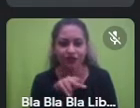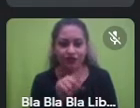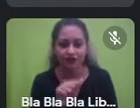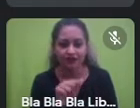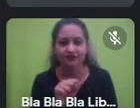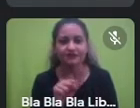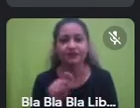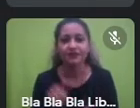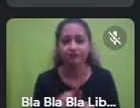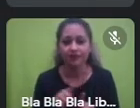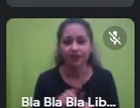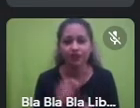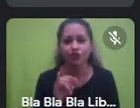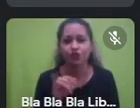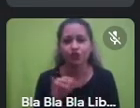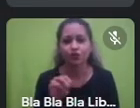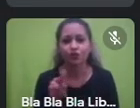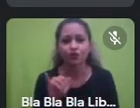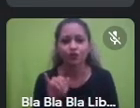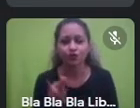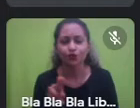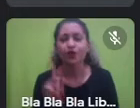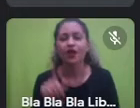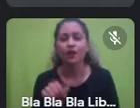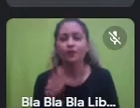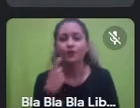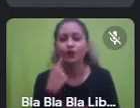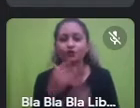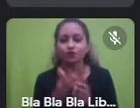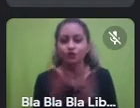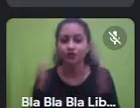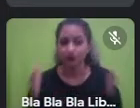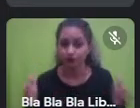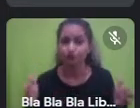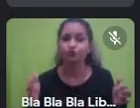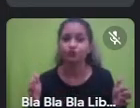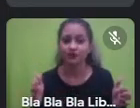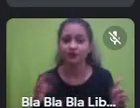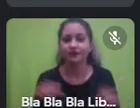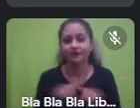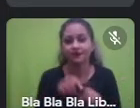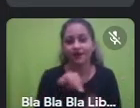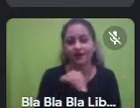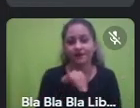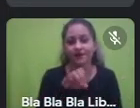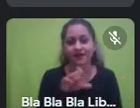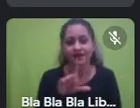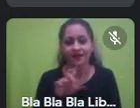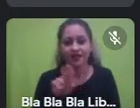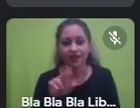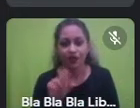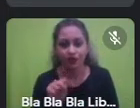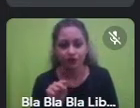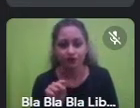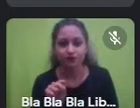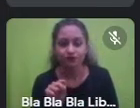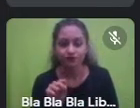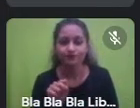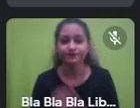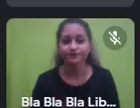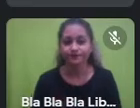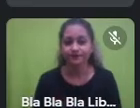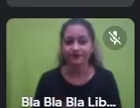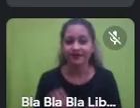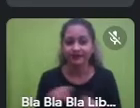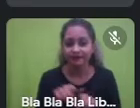Cuiu, o pessoal chama, né? Um peixe bem grande. O mileus, que é um pacu, do Itacaiunas.